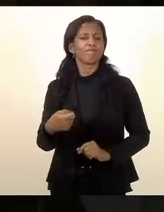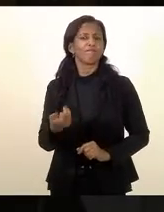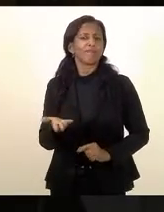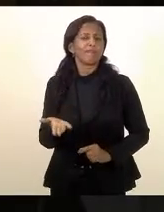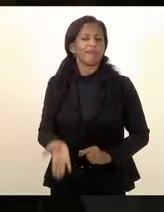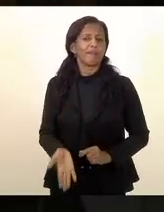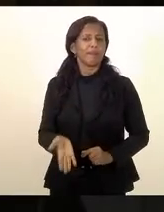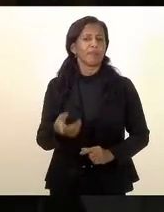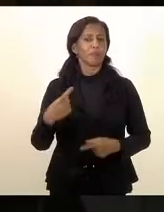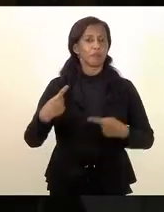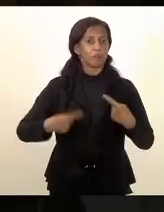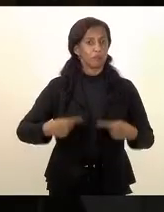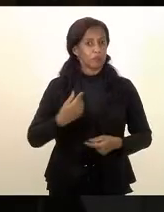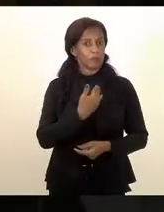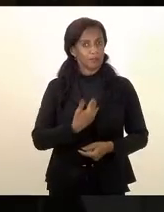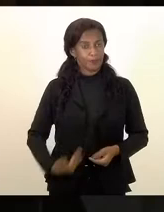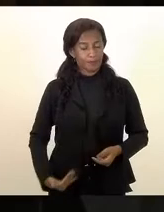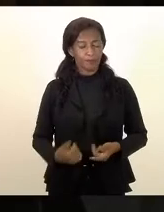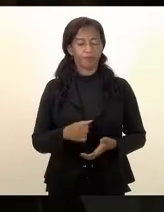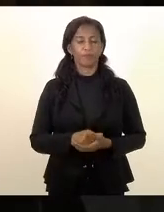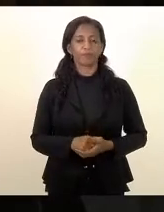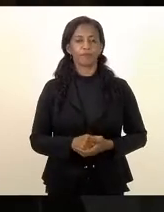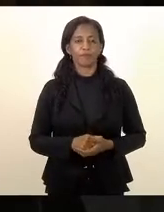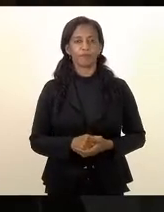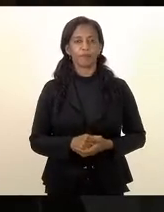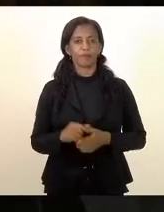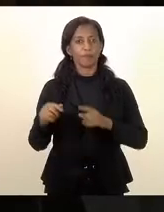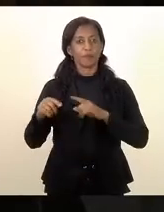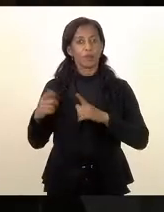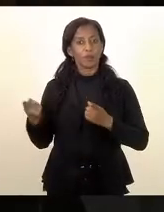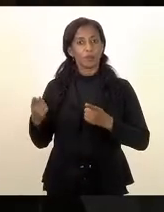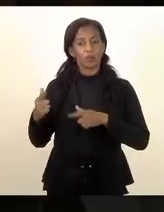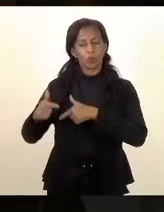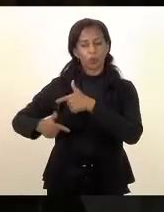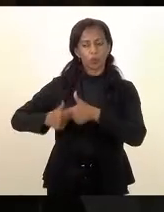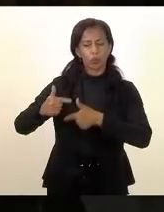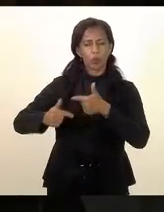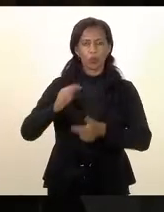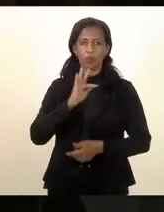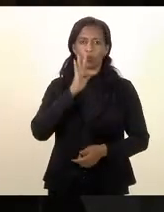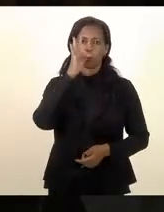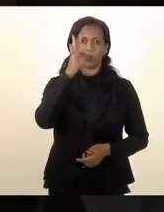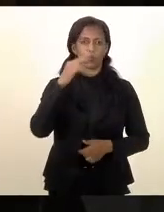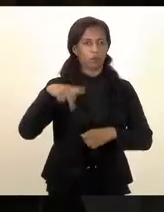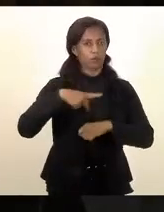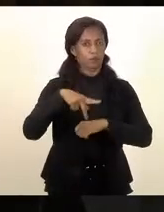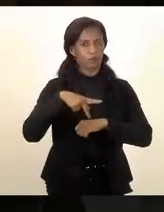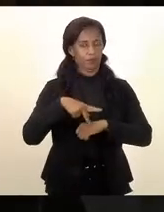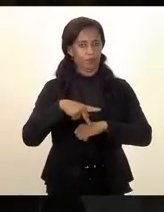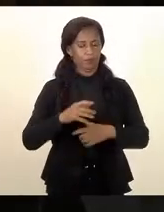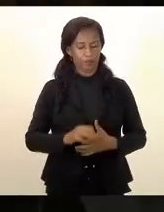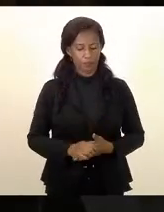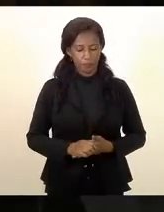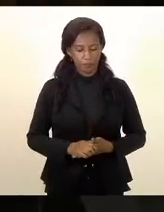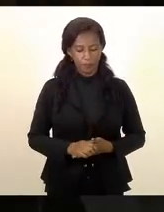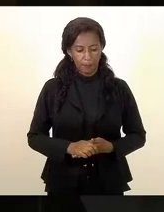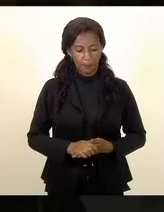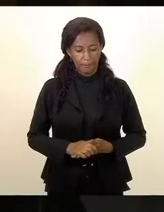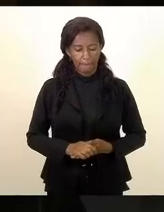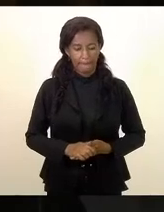para as políticas públicas para o funcionamento e para o futuro do nosso país e uma dessas